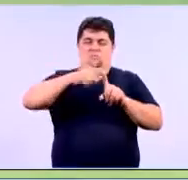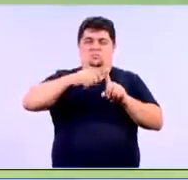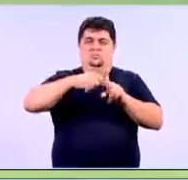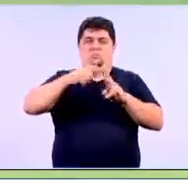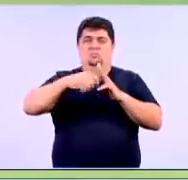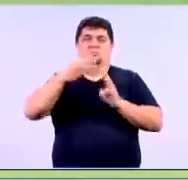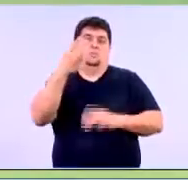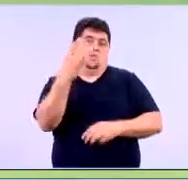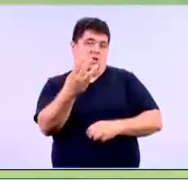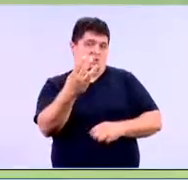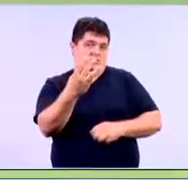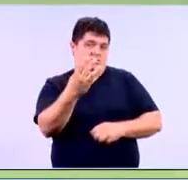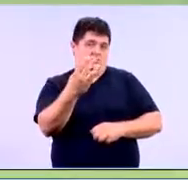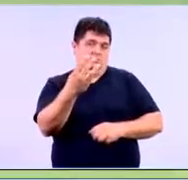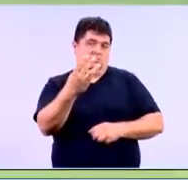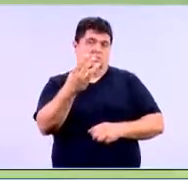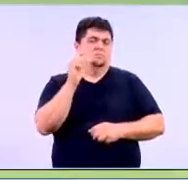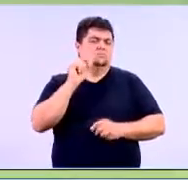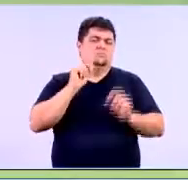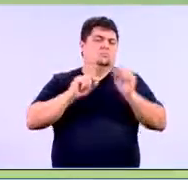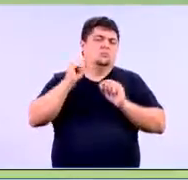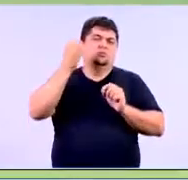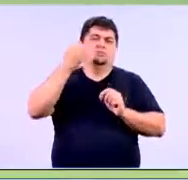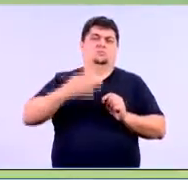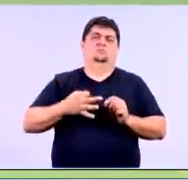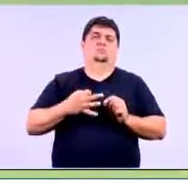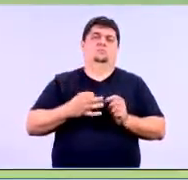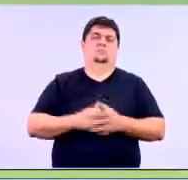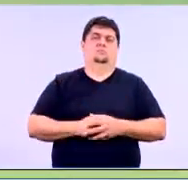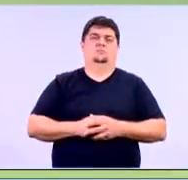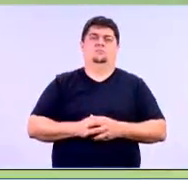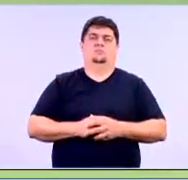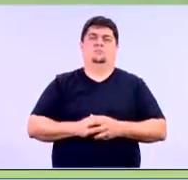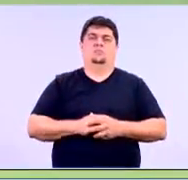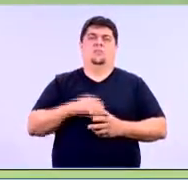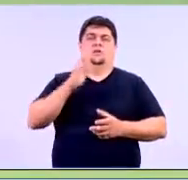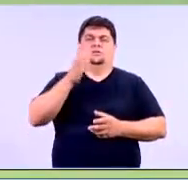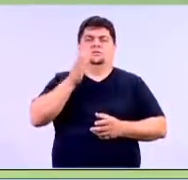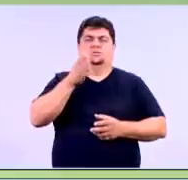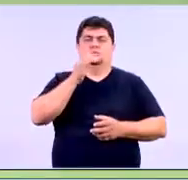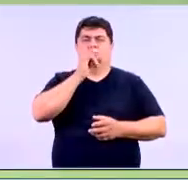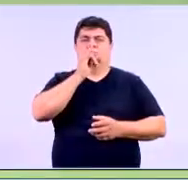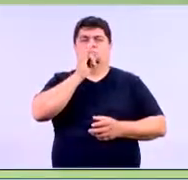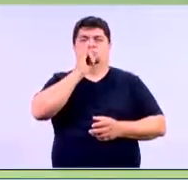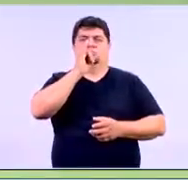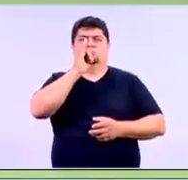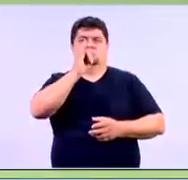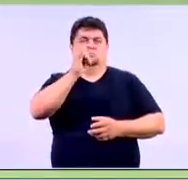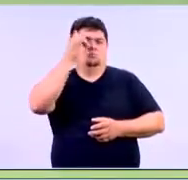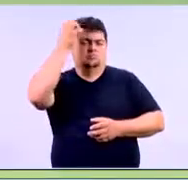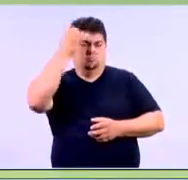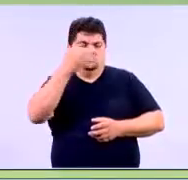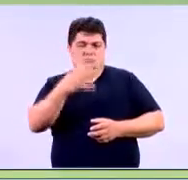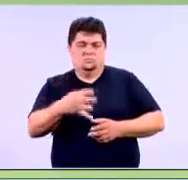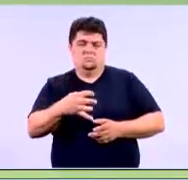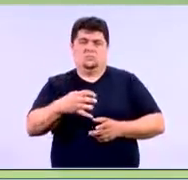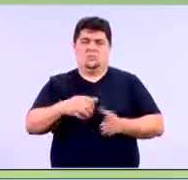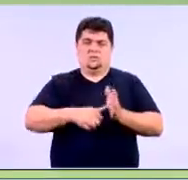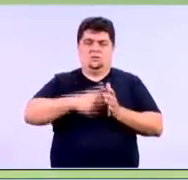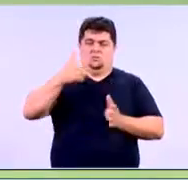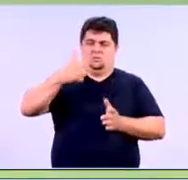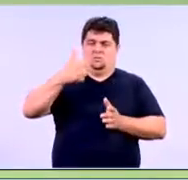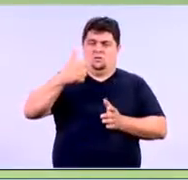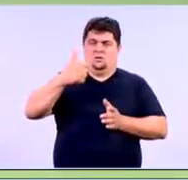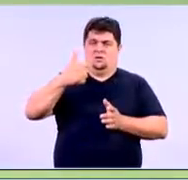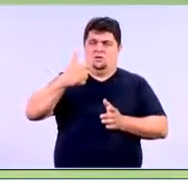isso? O que vem a ser isso, senhores? Já mencionei que a primeira regra é o seguinte: se não pode ser cobrado